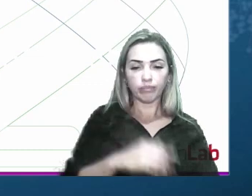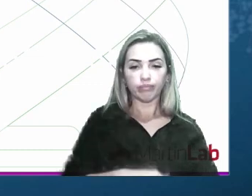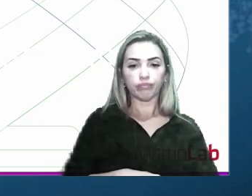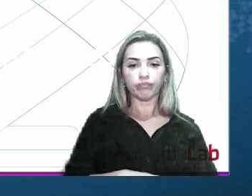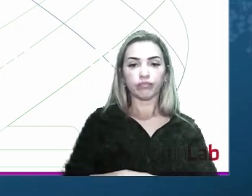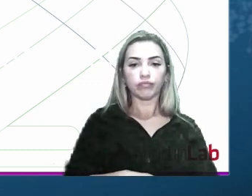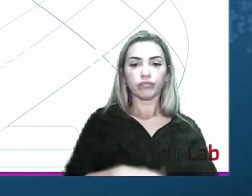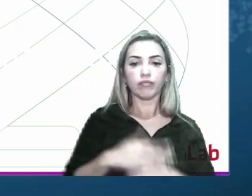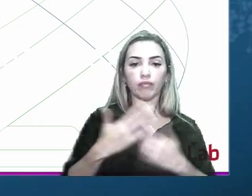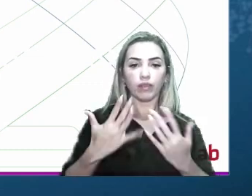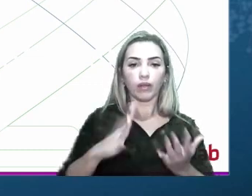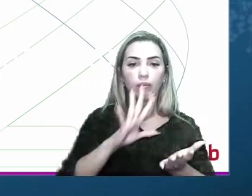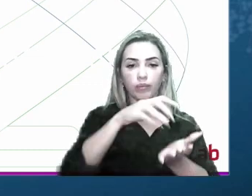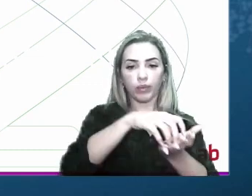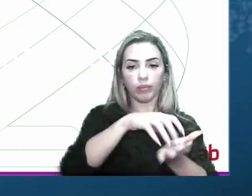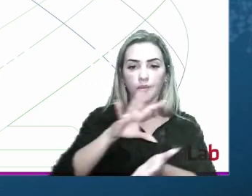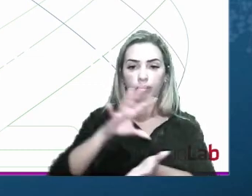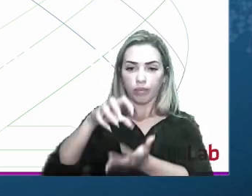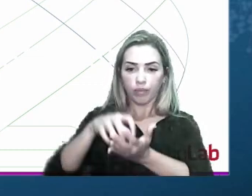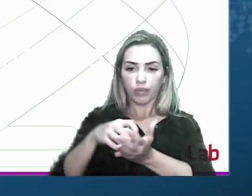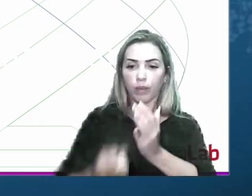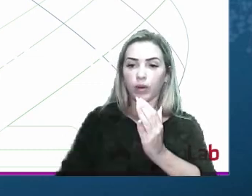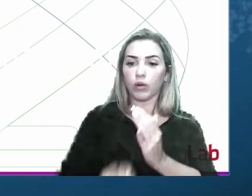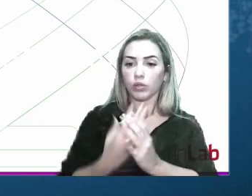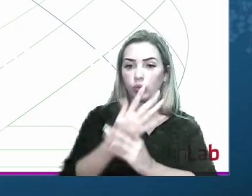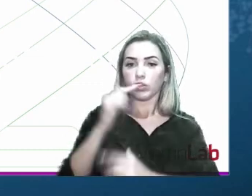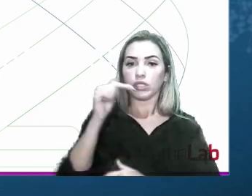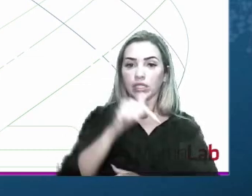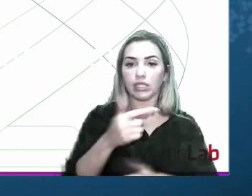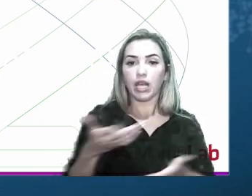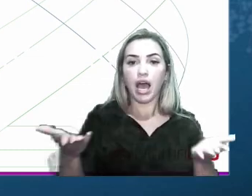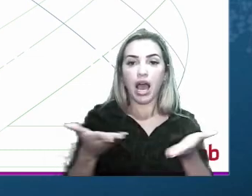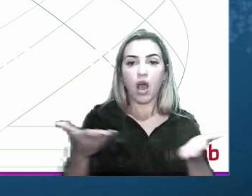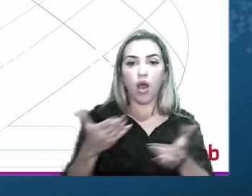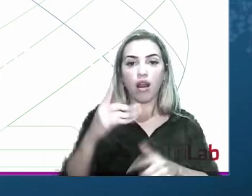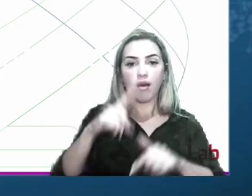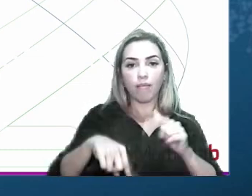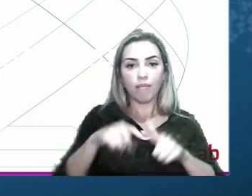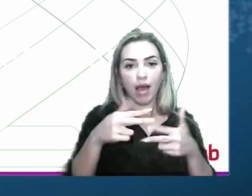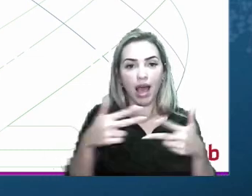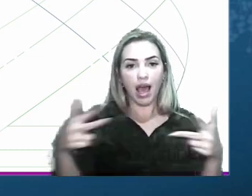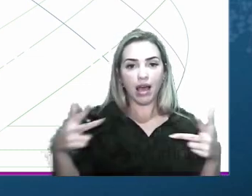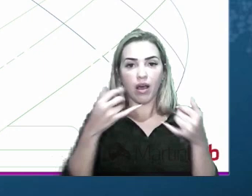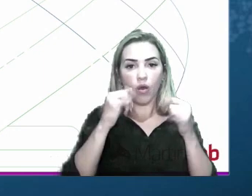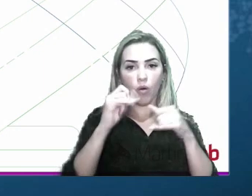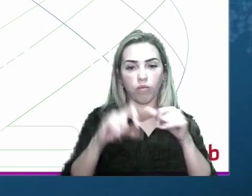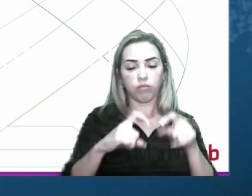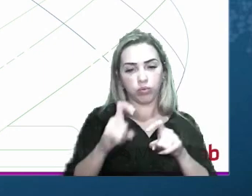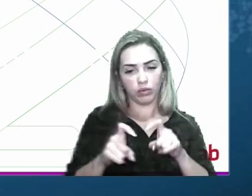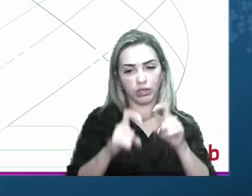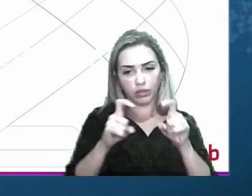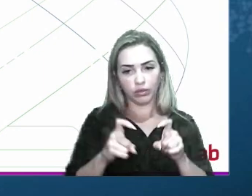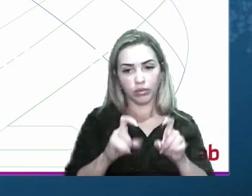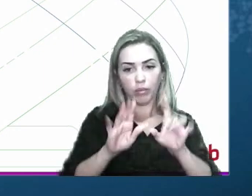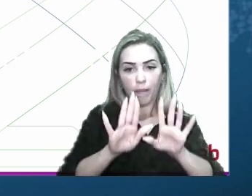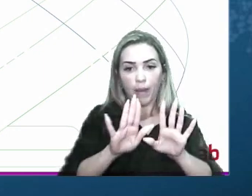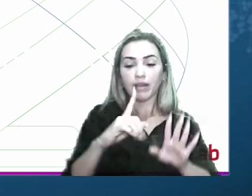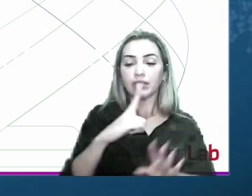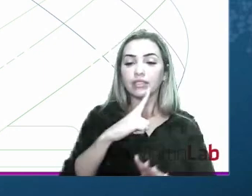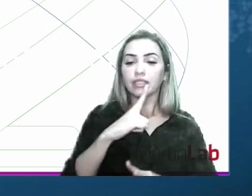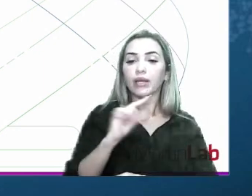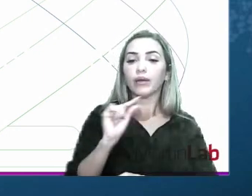então esses centros estão produzindo agora nessas máquinas automatizadas. Mas nós temos